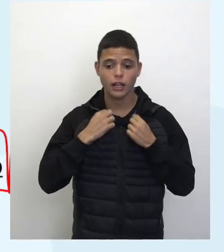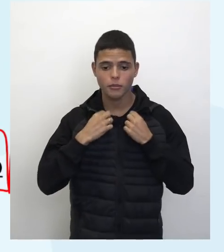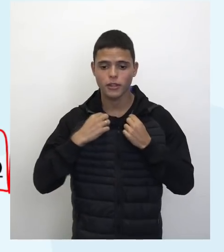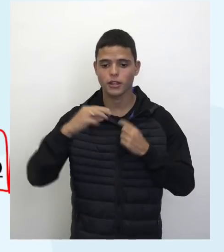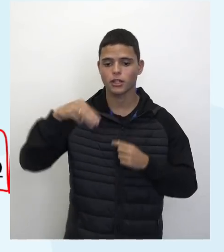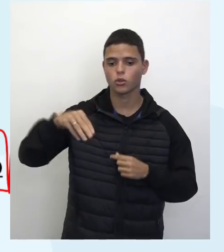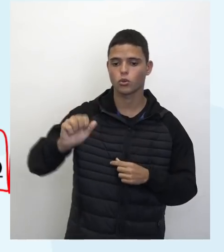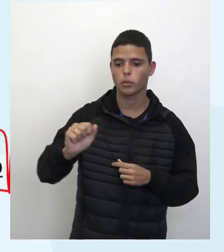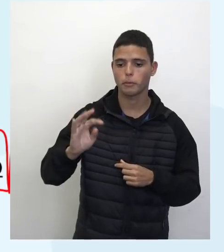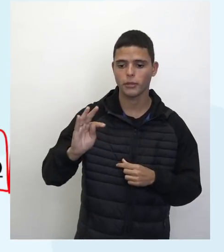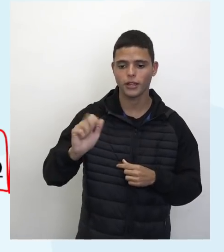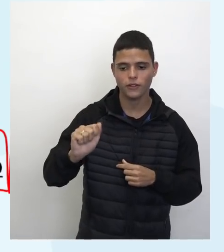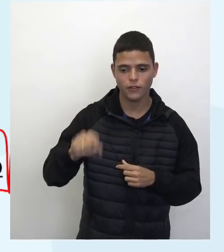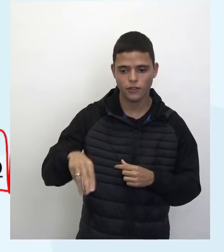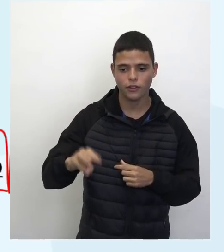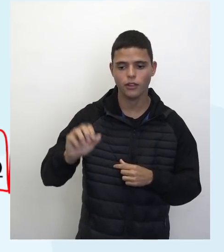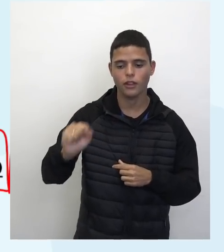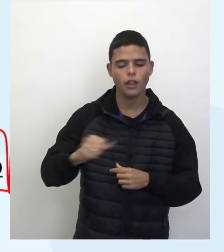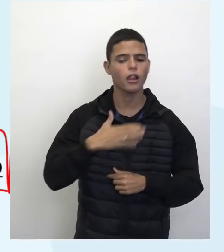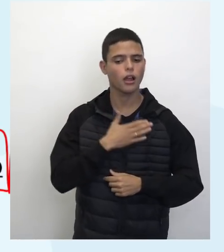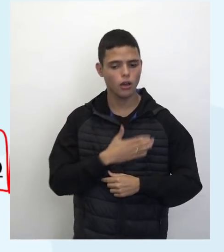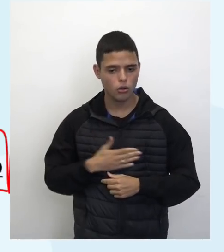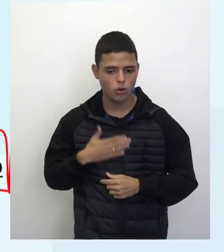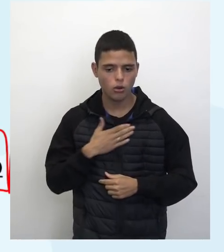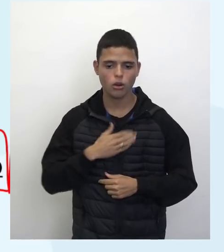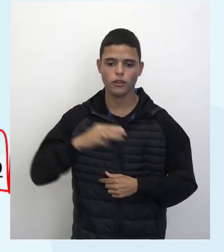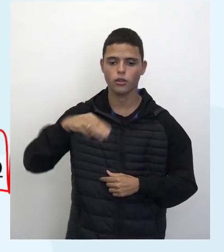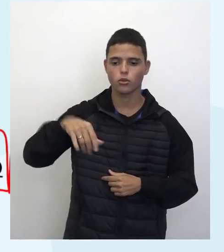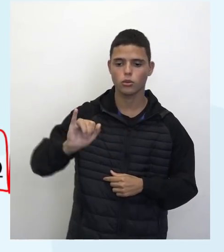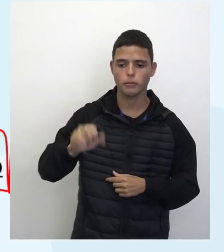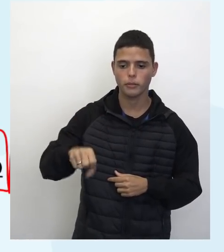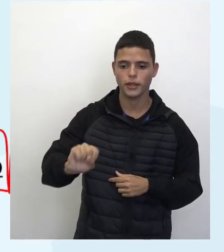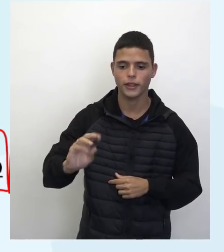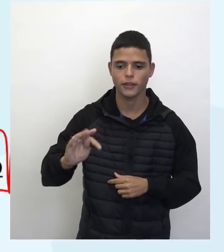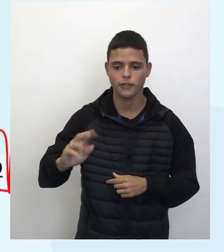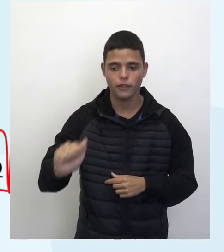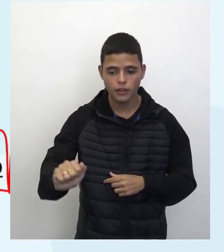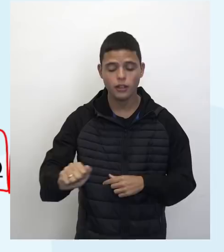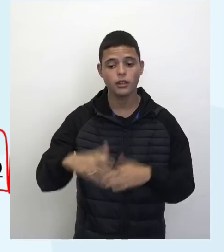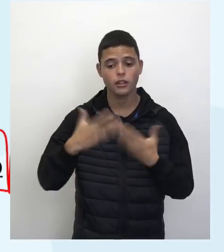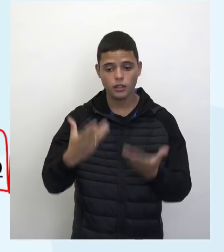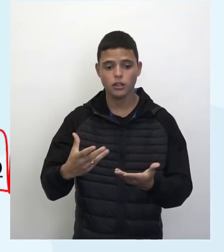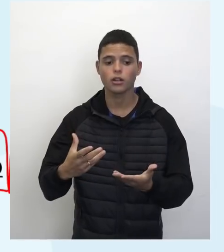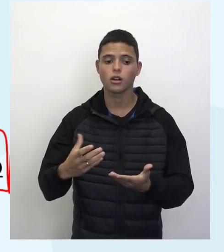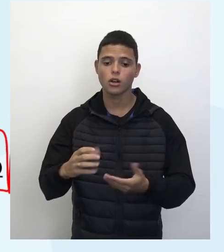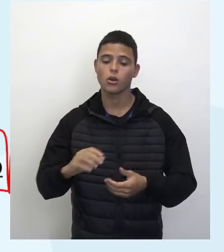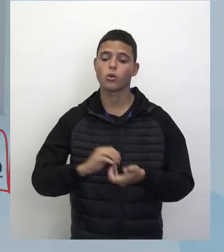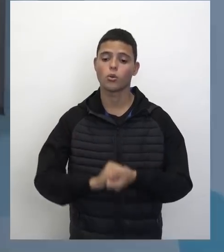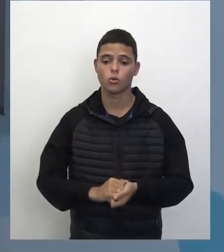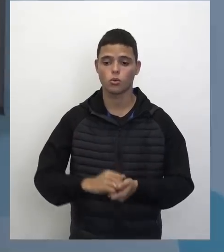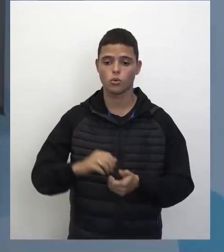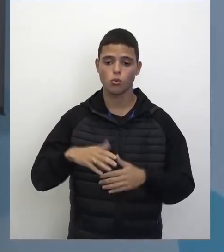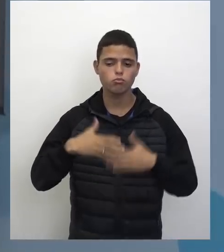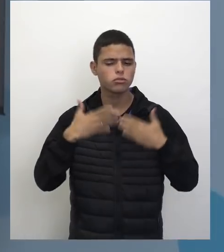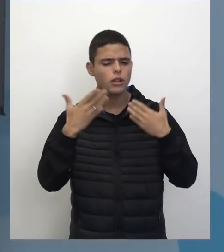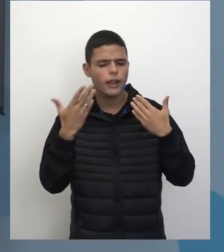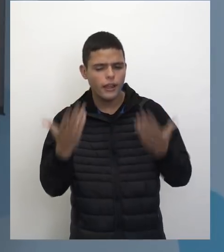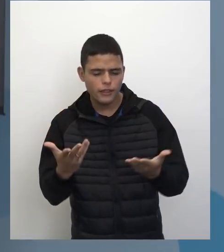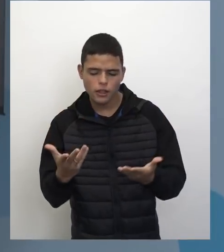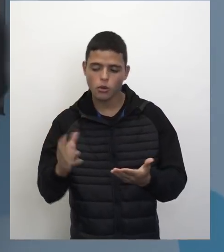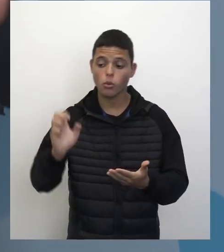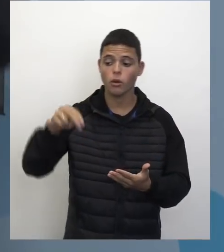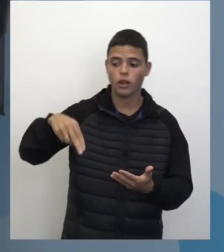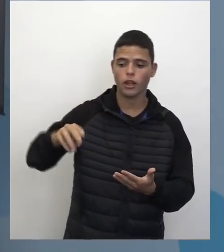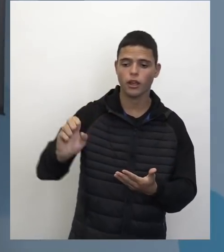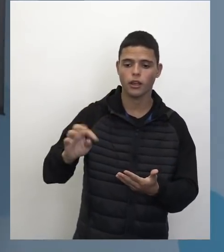ela curte Misfits. E esse C, com esse então, eles já fazem com que essas frases façam sentido juntas.